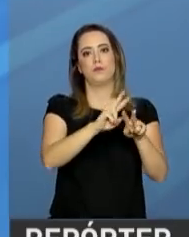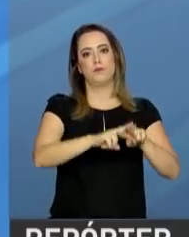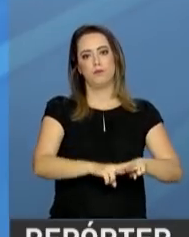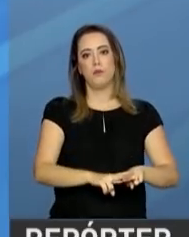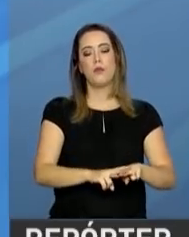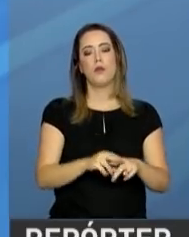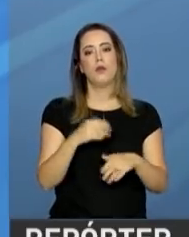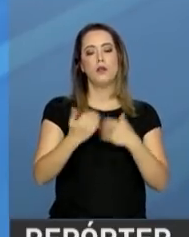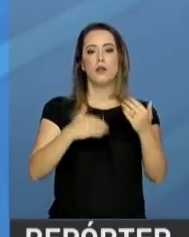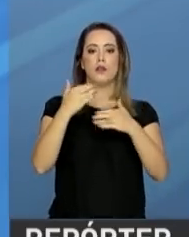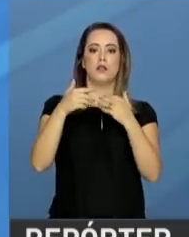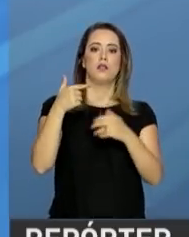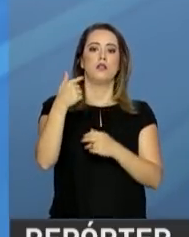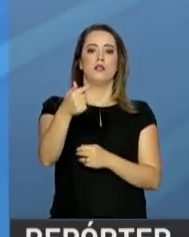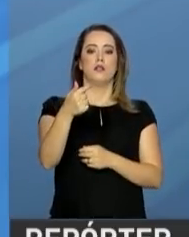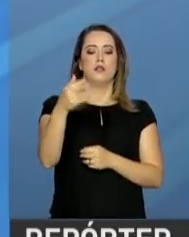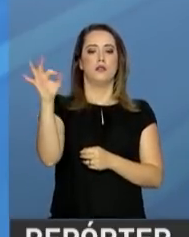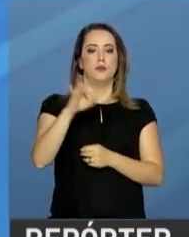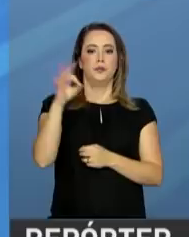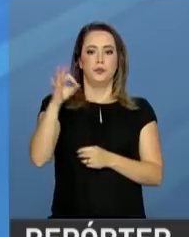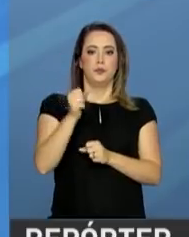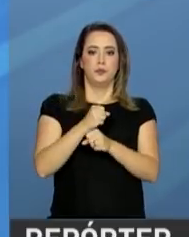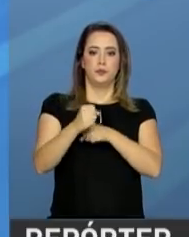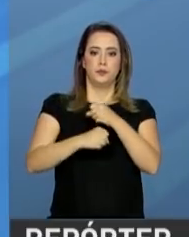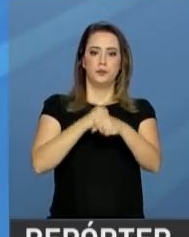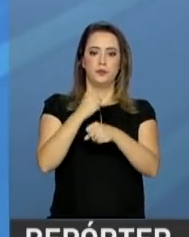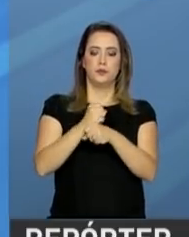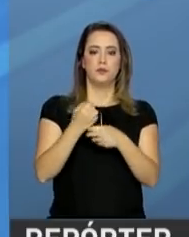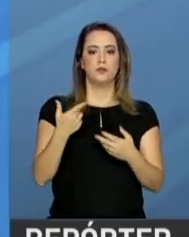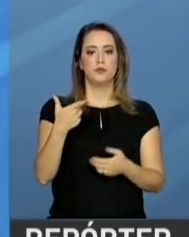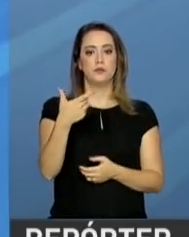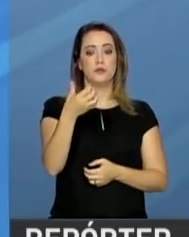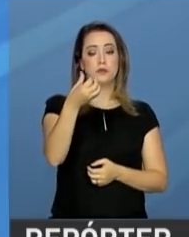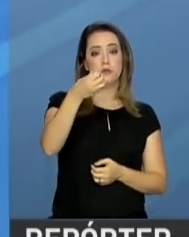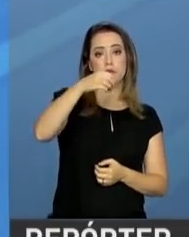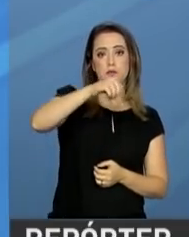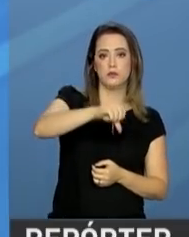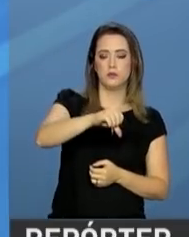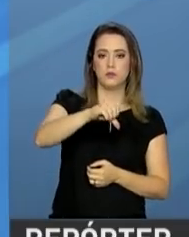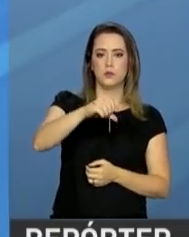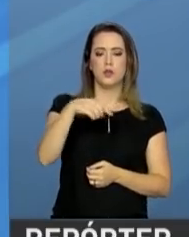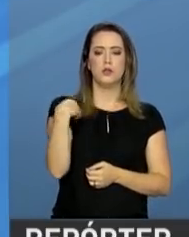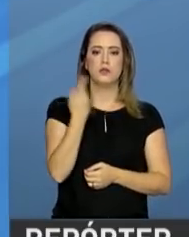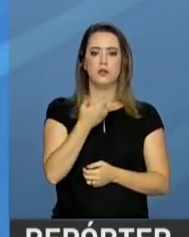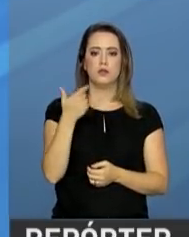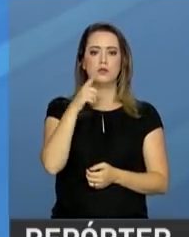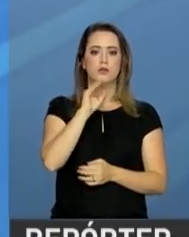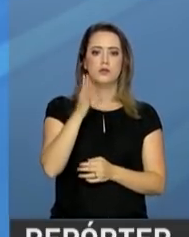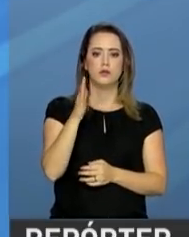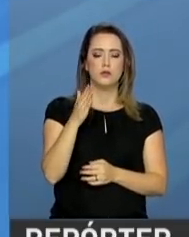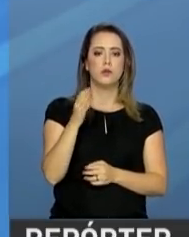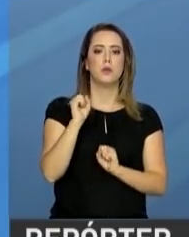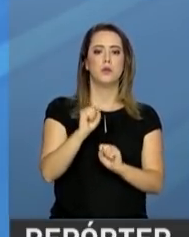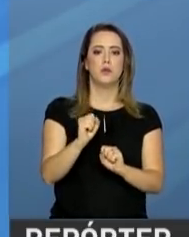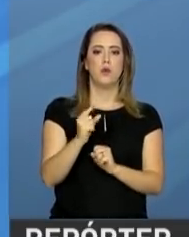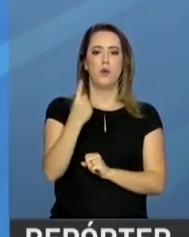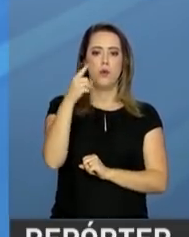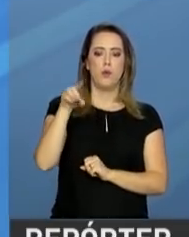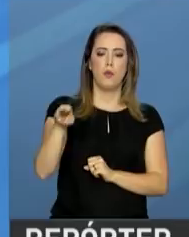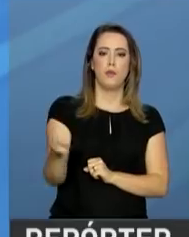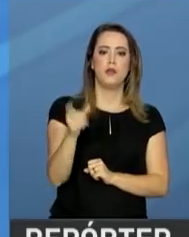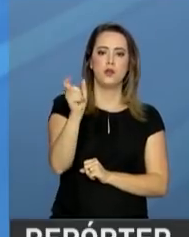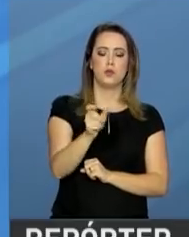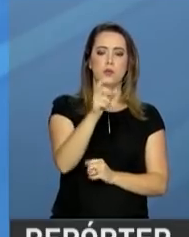crescimento de 7% ao ano em 2019 nós chegaremos a casa possivelmente de um milhão de